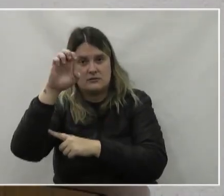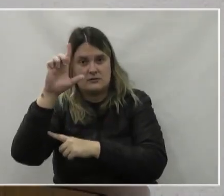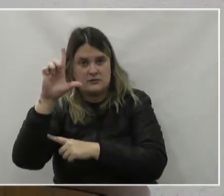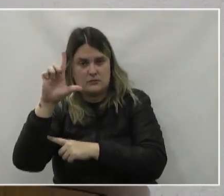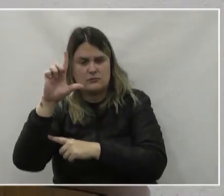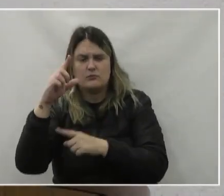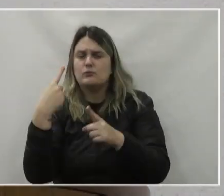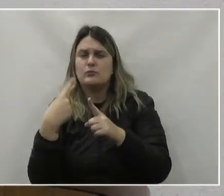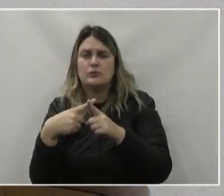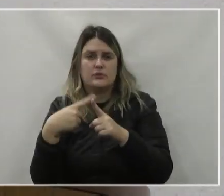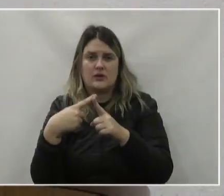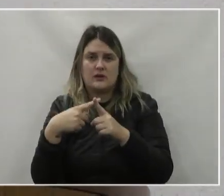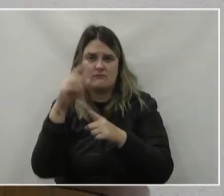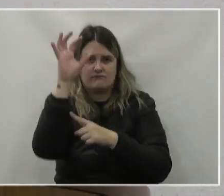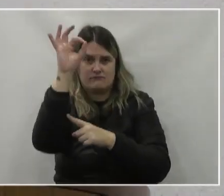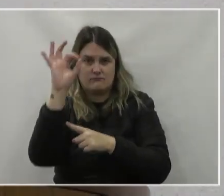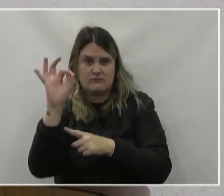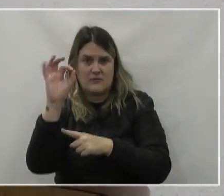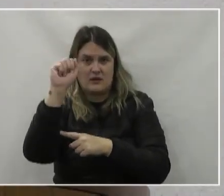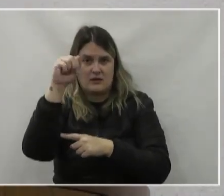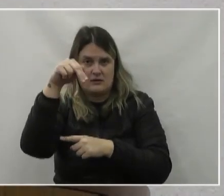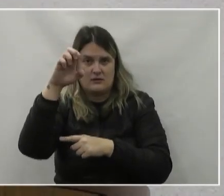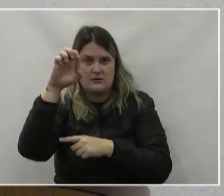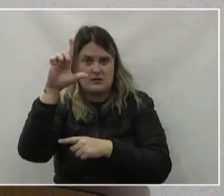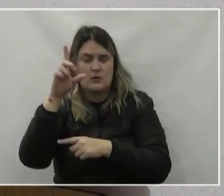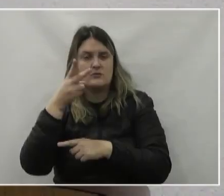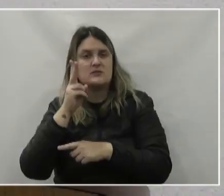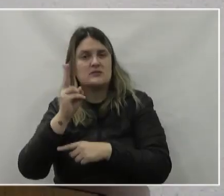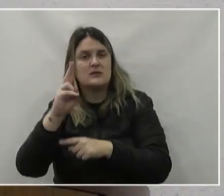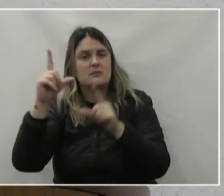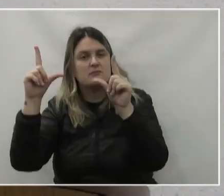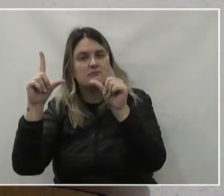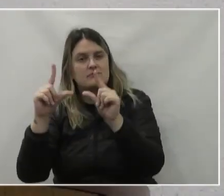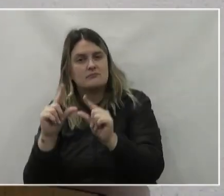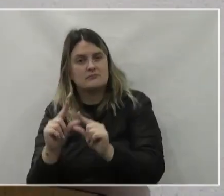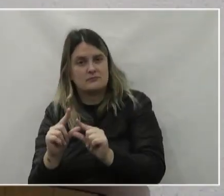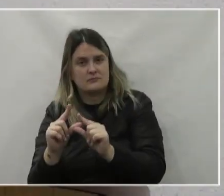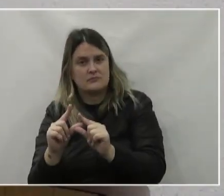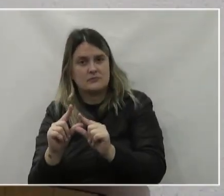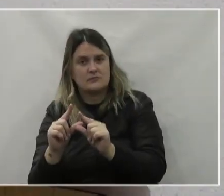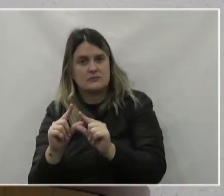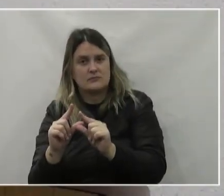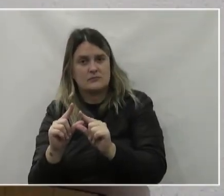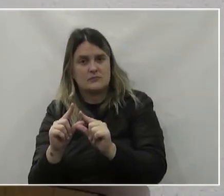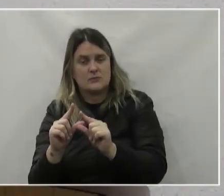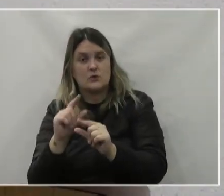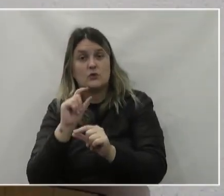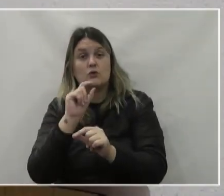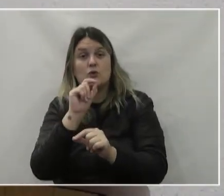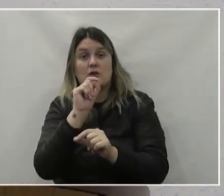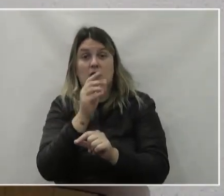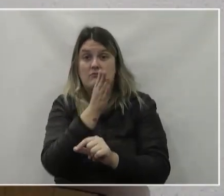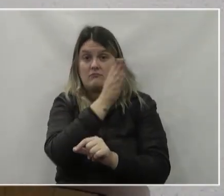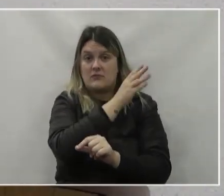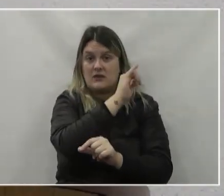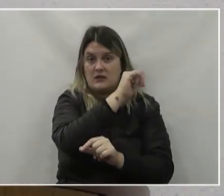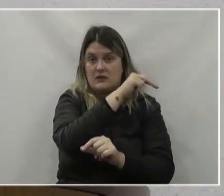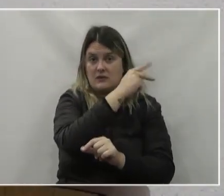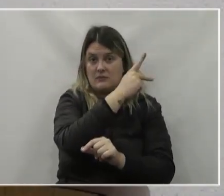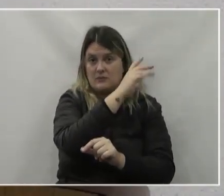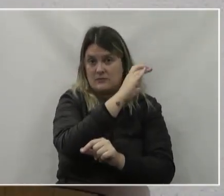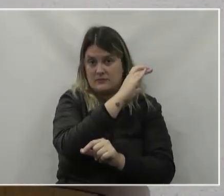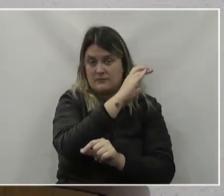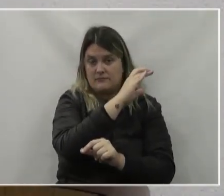isso? Porque a tarifa da ANEEL, normalmente, ela dá menor do que o INPC. E aí